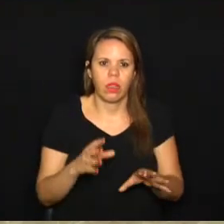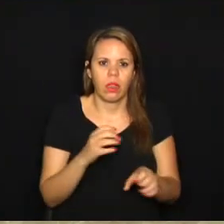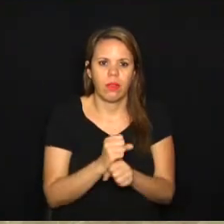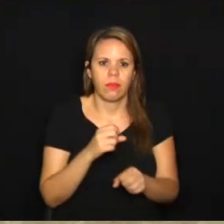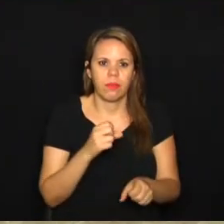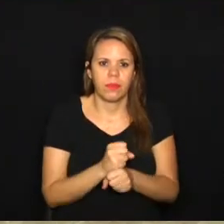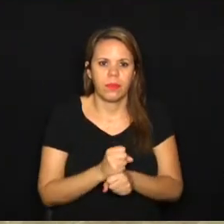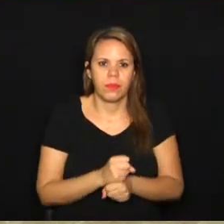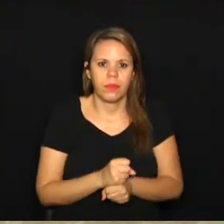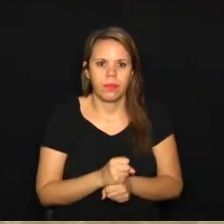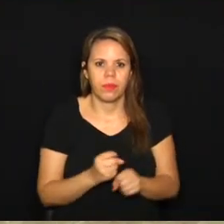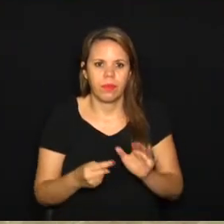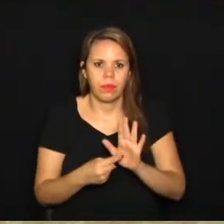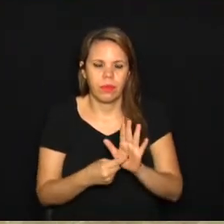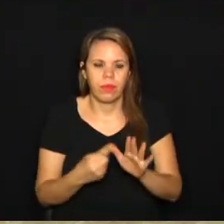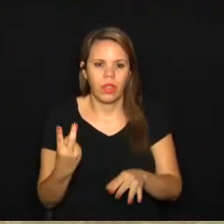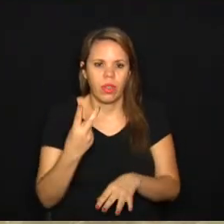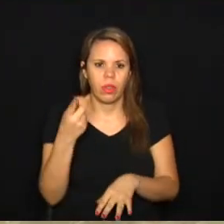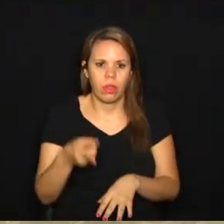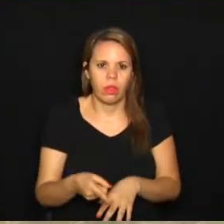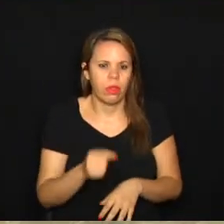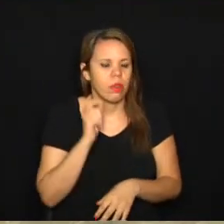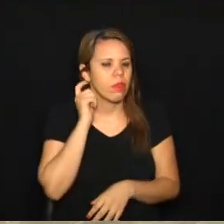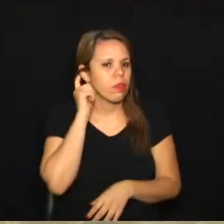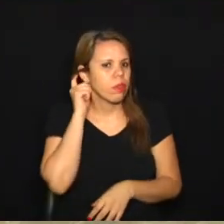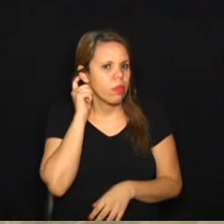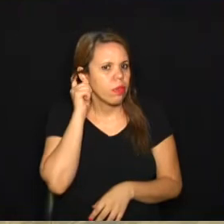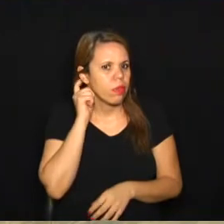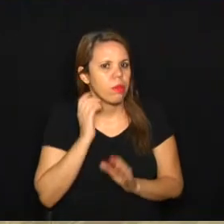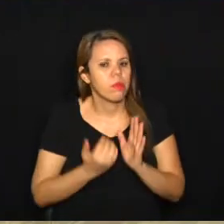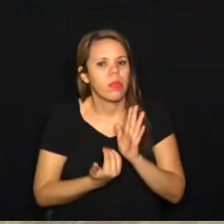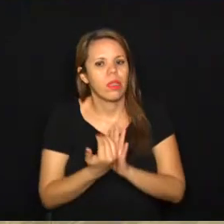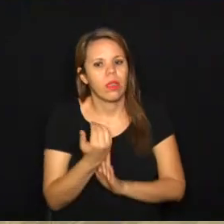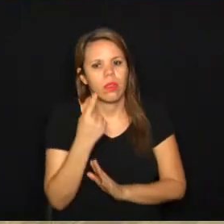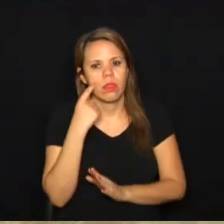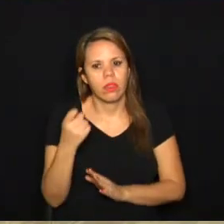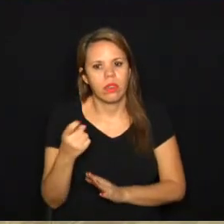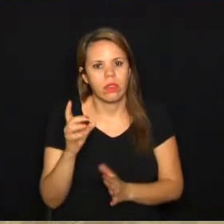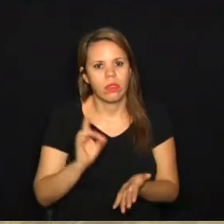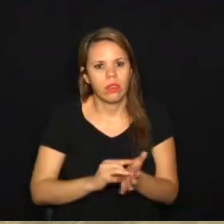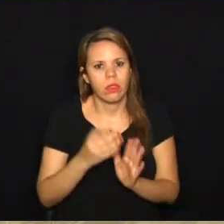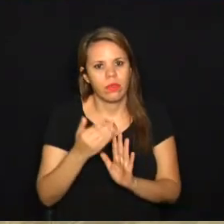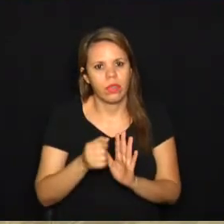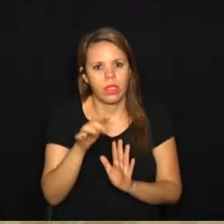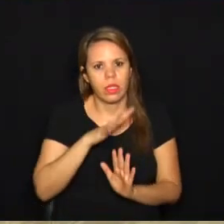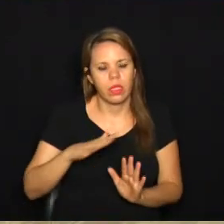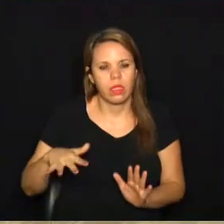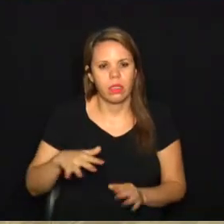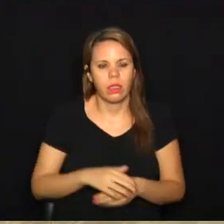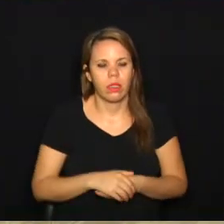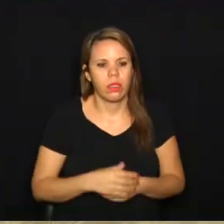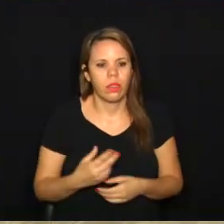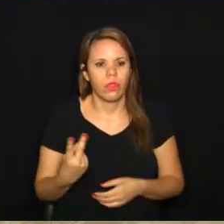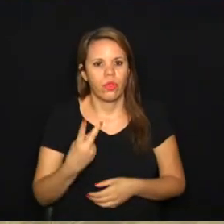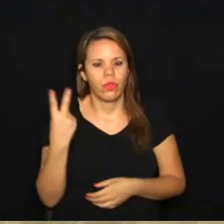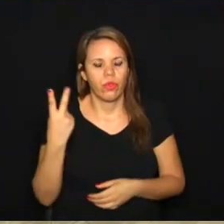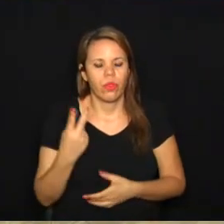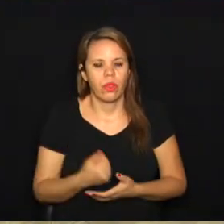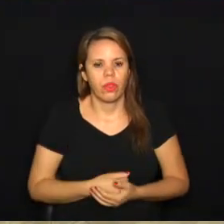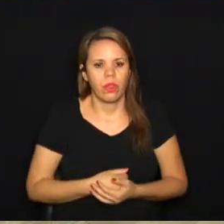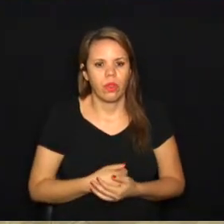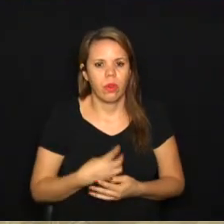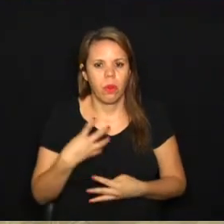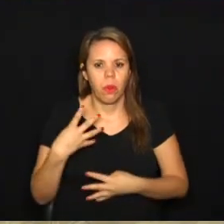orçamento nesses valores bem altos. Interessante que foi especificado de cada área, né, os valores gastos aí no quarto